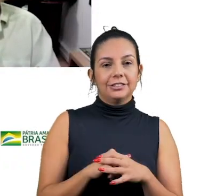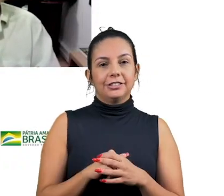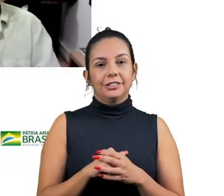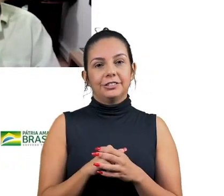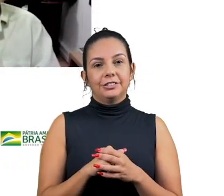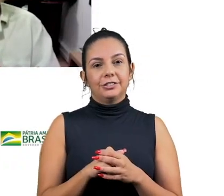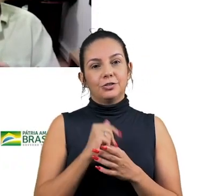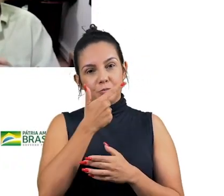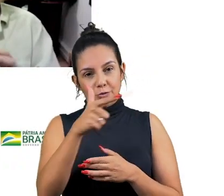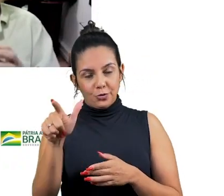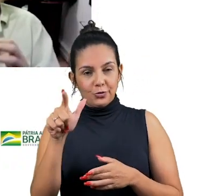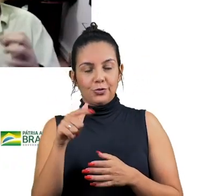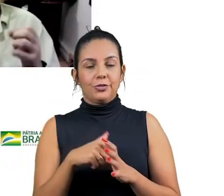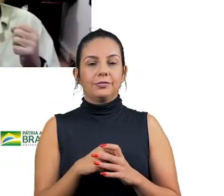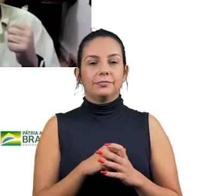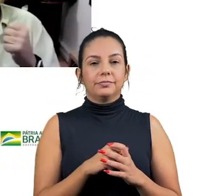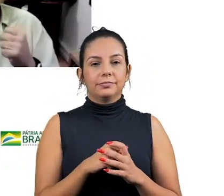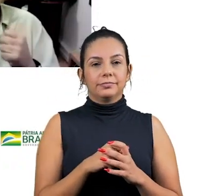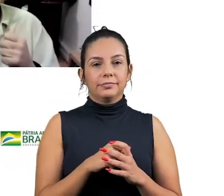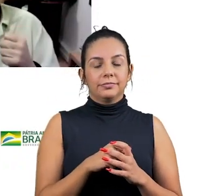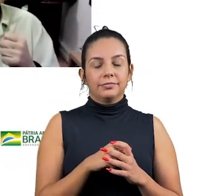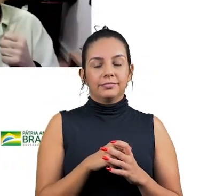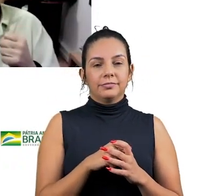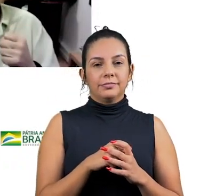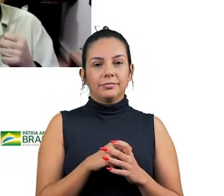E por outro lado,